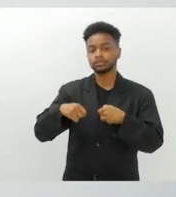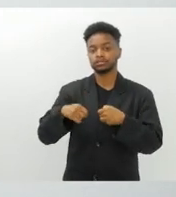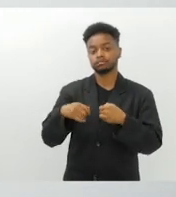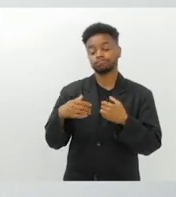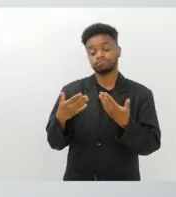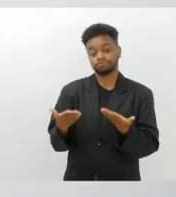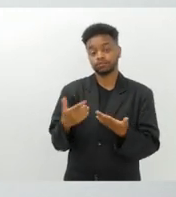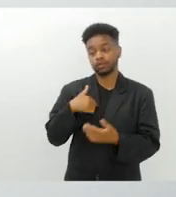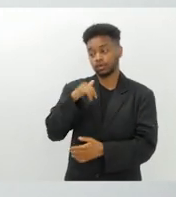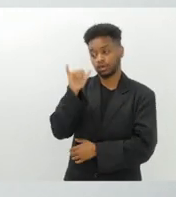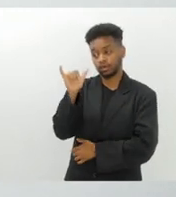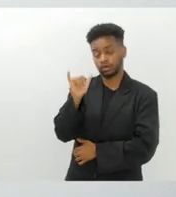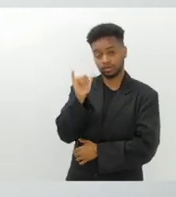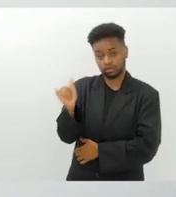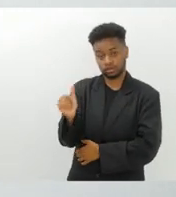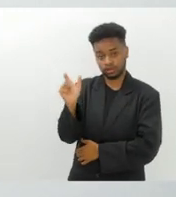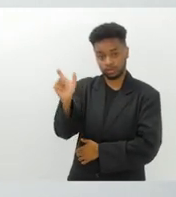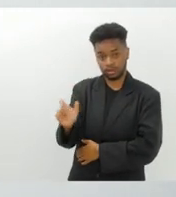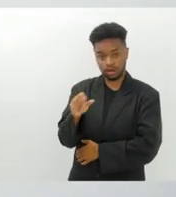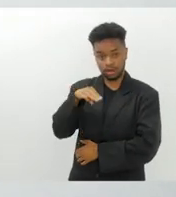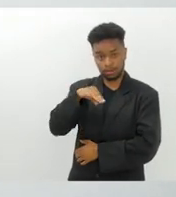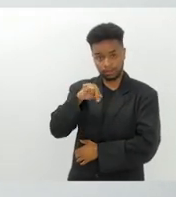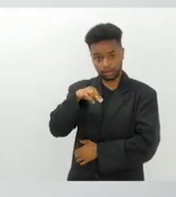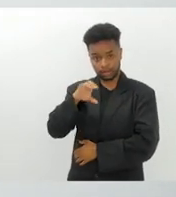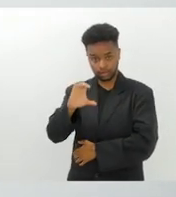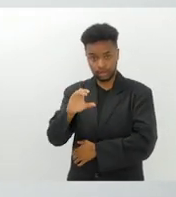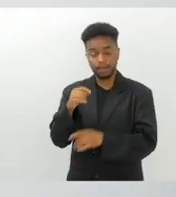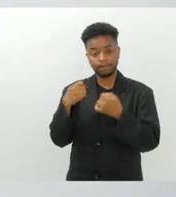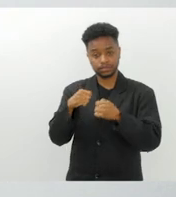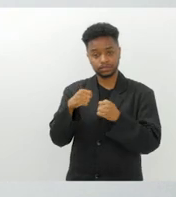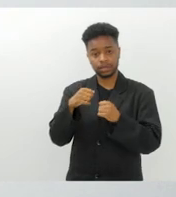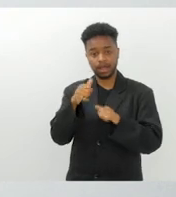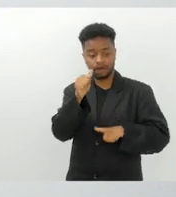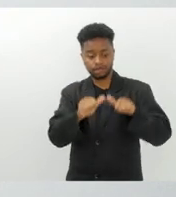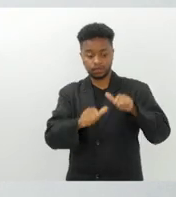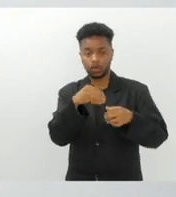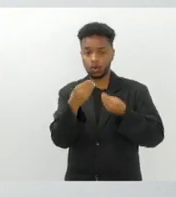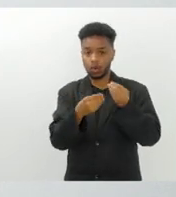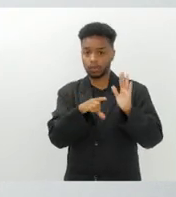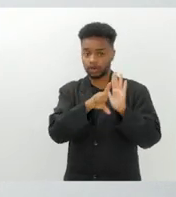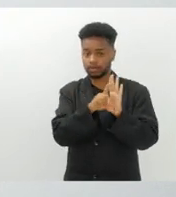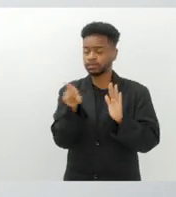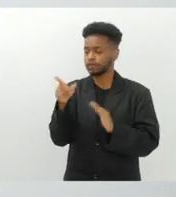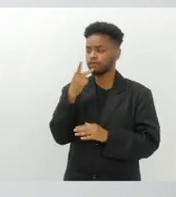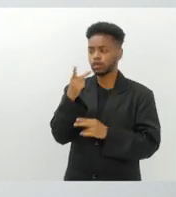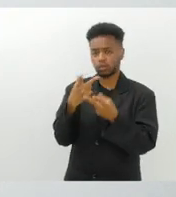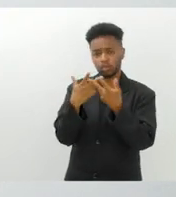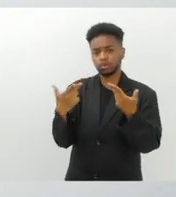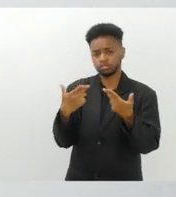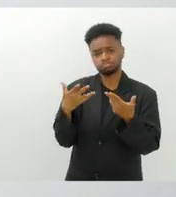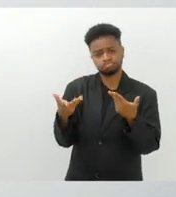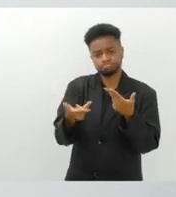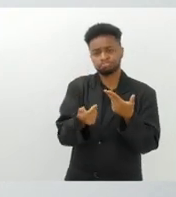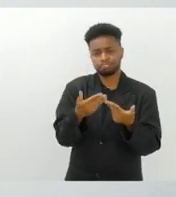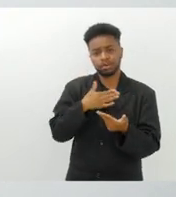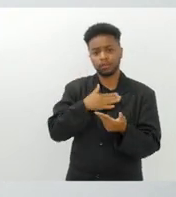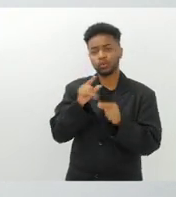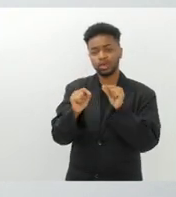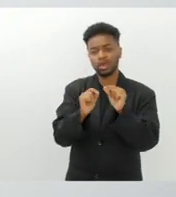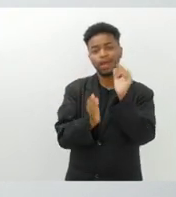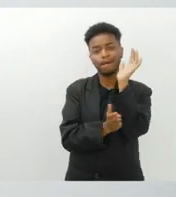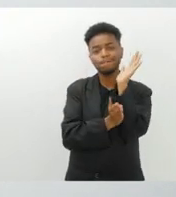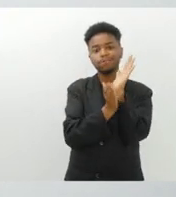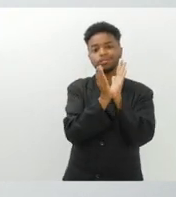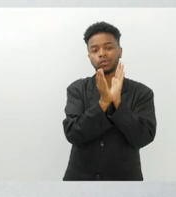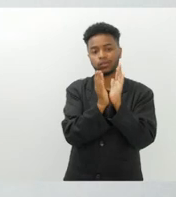Mink, olhar essas leis. Você citou um ponto aqui muito fantástico, né, para mim, que você falou assim, as